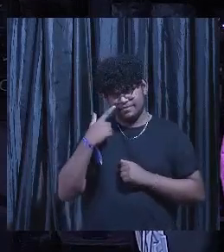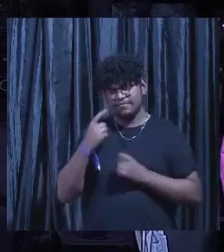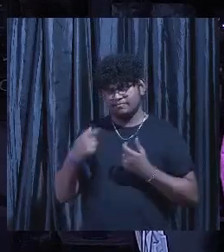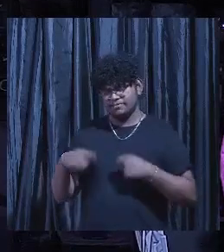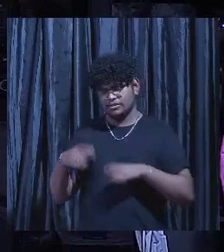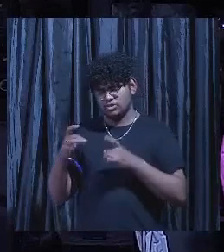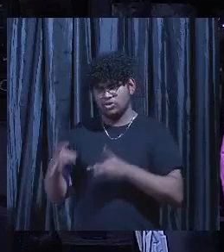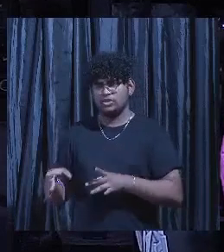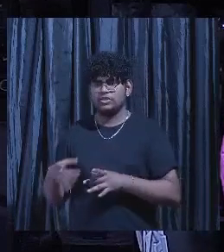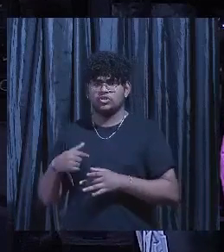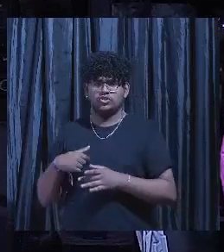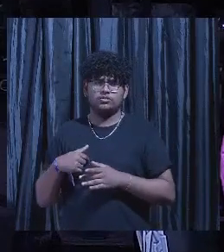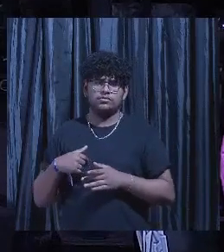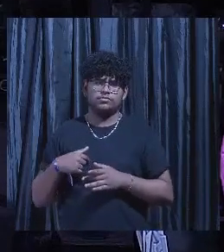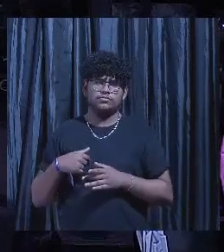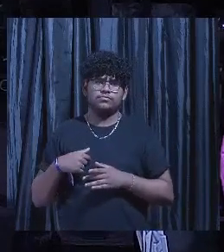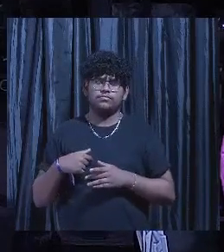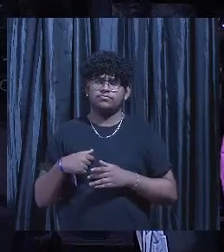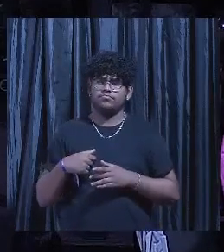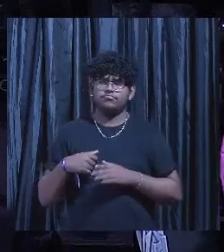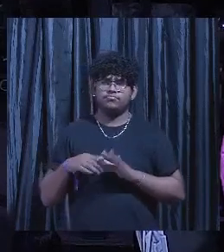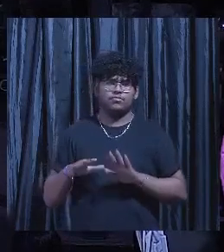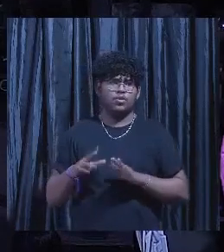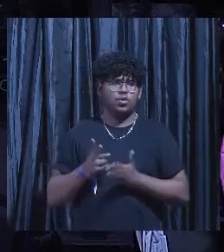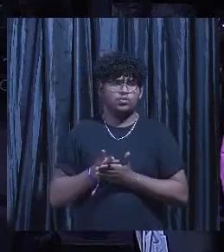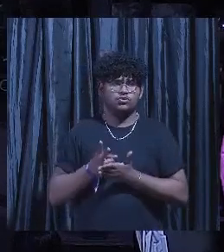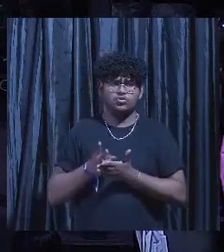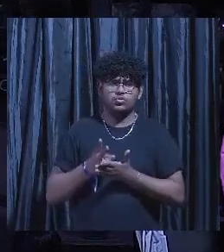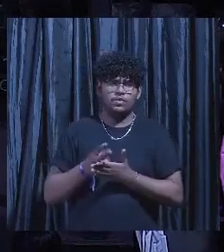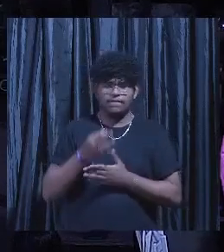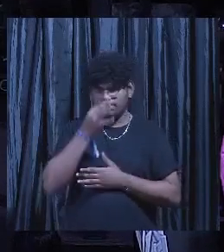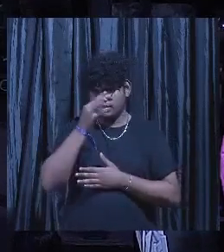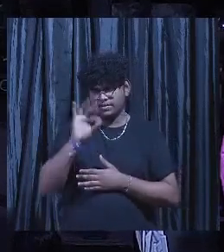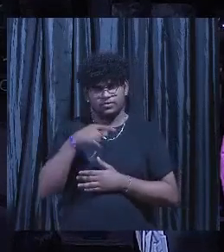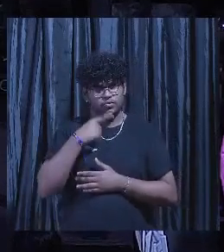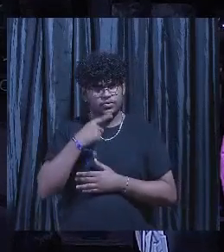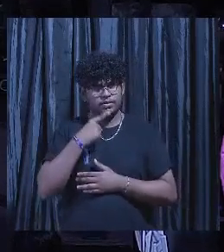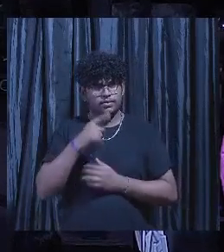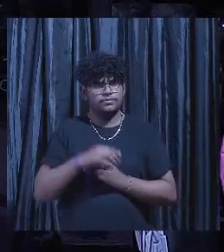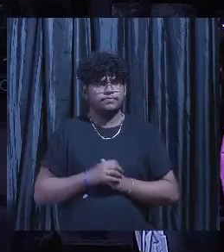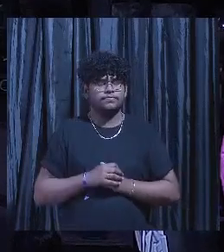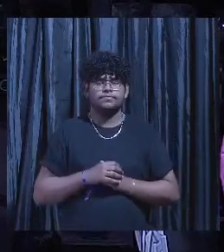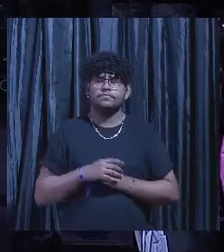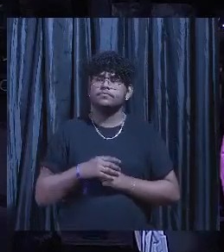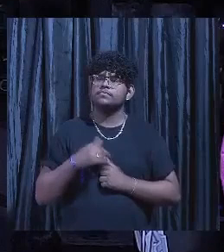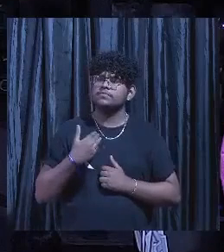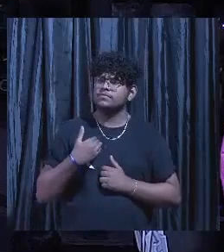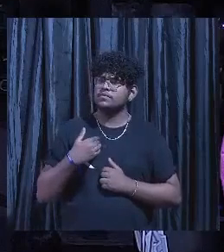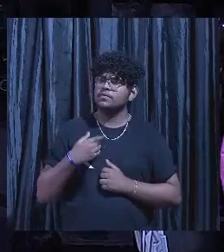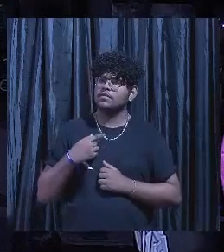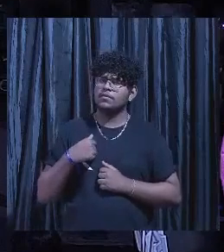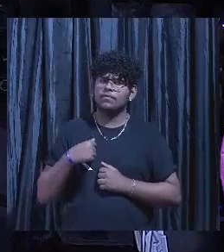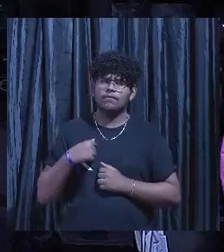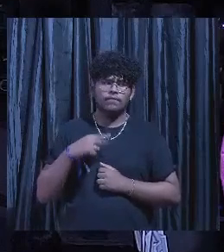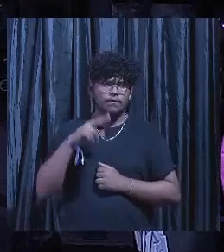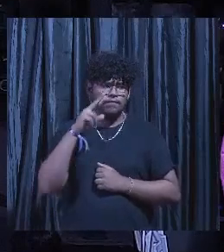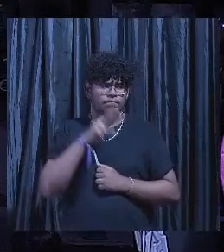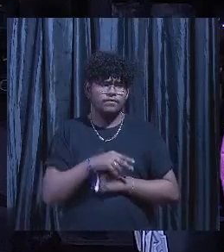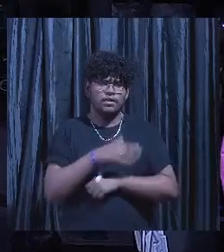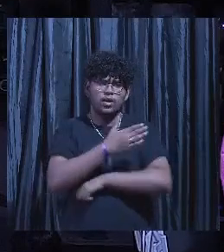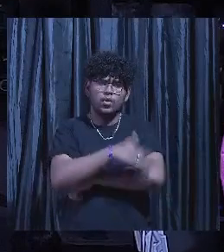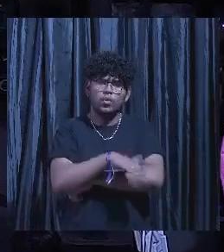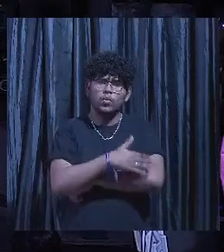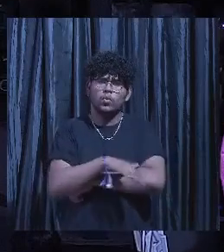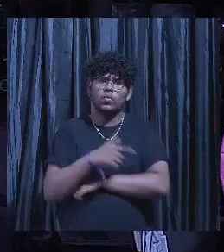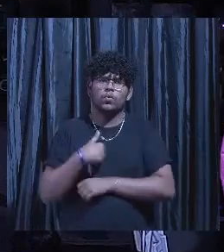filmagem acontecendo na rua, eu parei o moço e eu falei, vem cá, o que você está fazendo na produção? Ele falou, eu sirvo café. Eu falei,